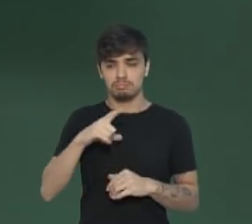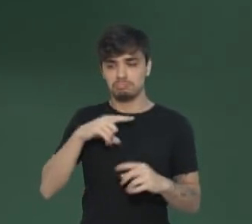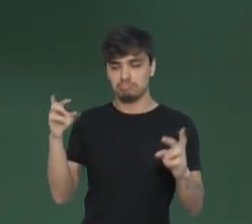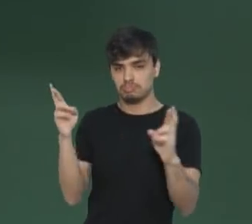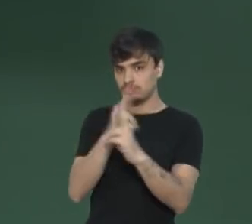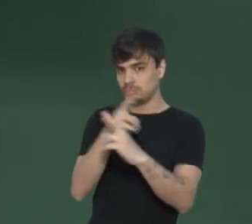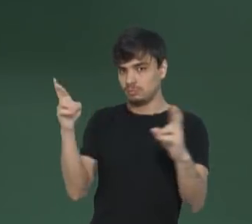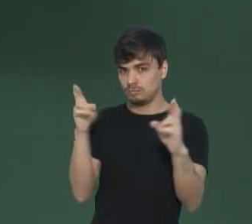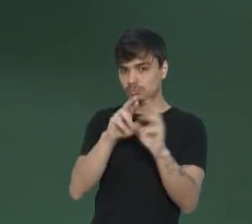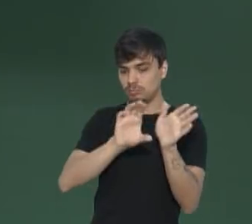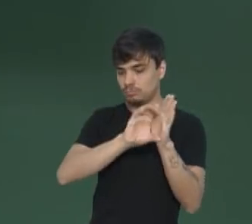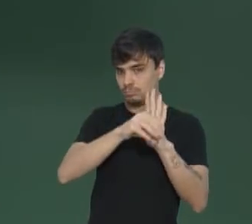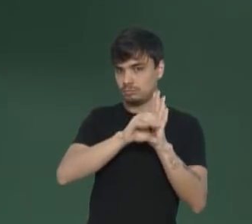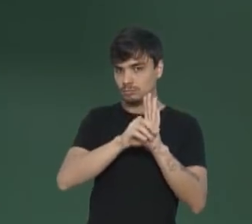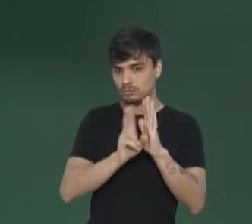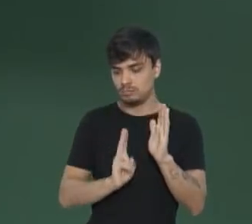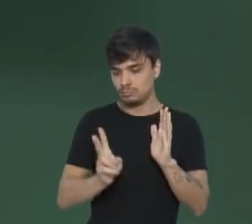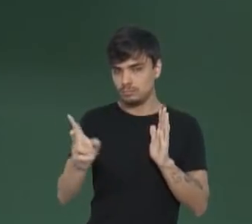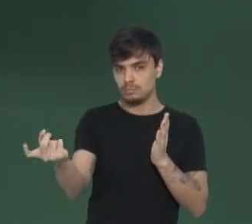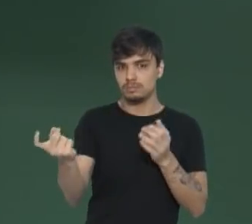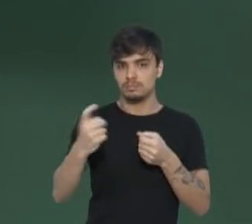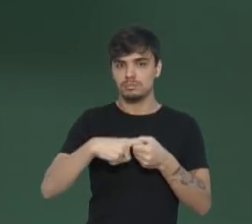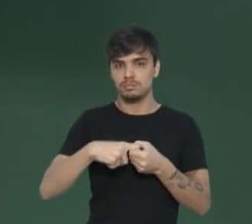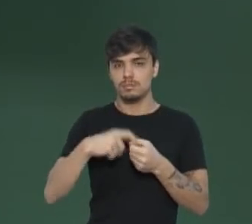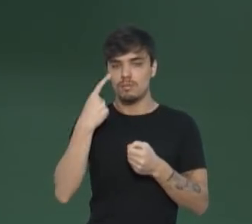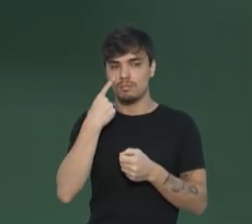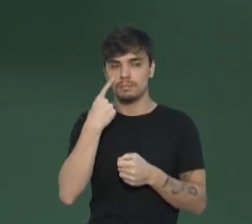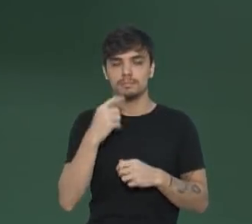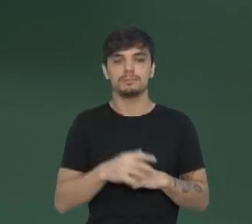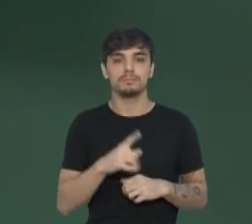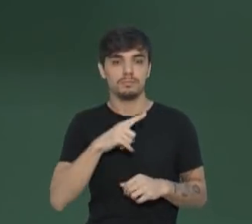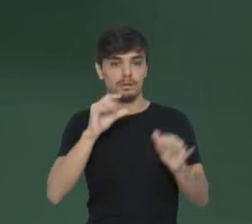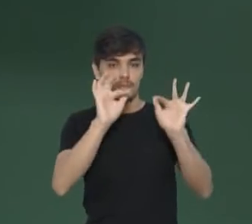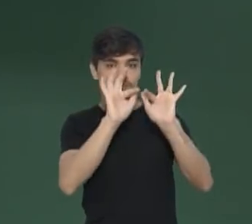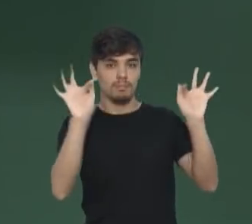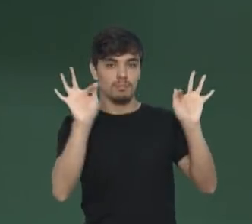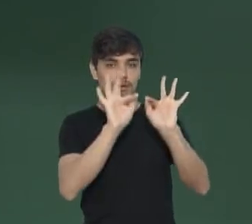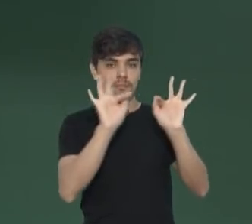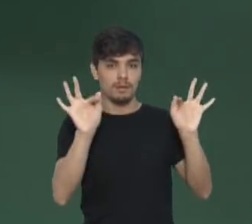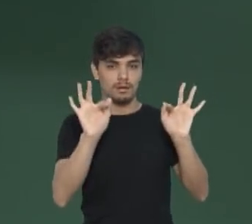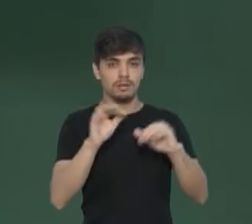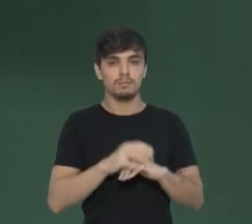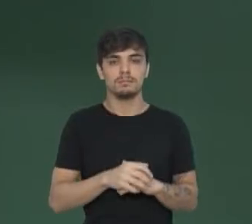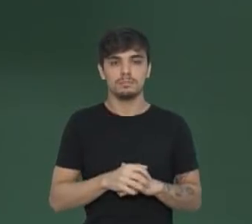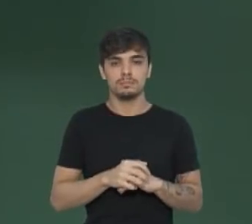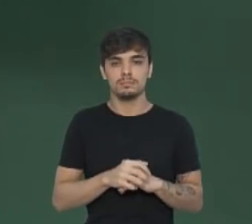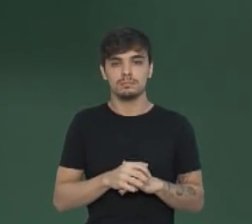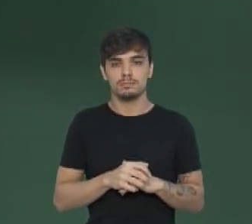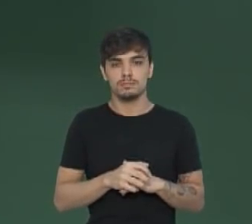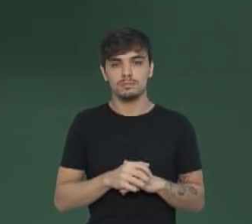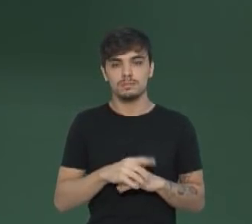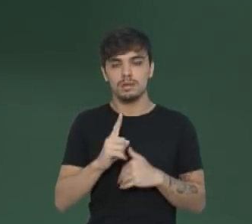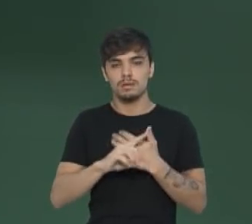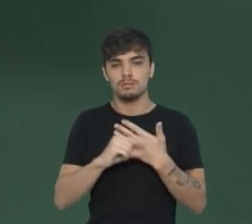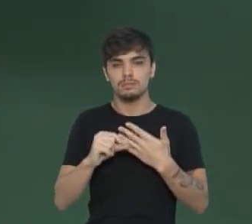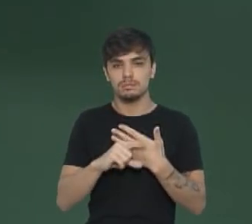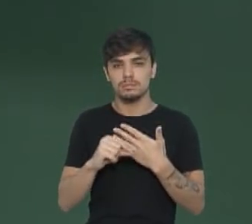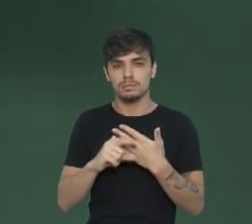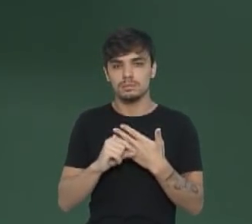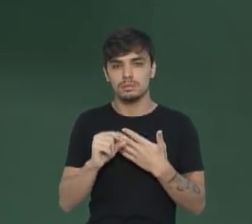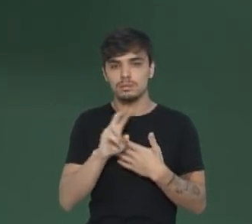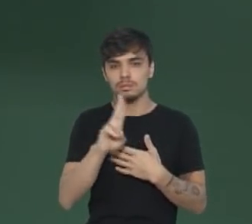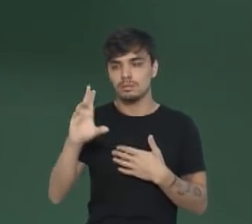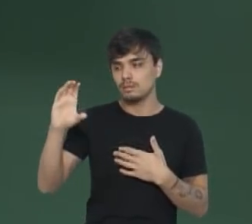relação com esse conceito do eterno retorno do Nietzsche. Tá? Peguei aqui uma frase do dramaturgo, né, um escritor de peças de teatro inglês,